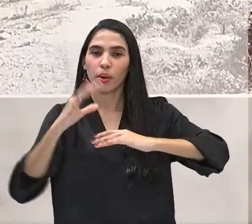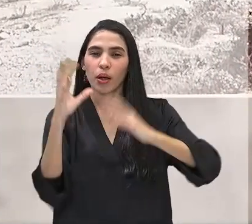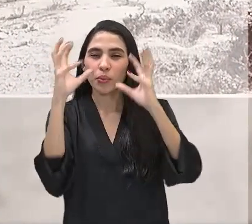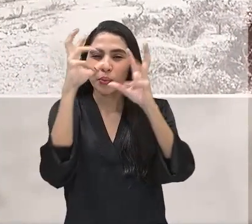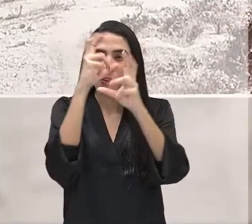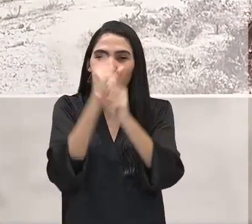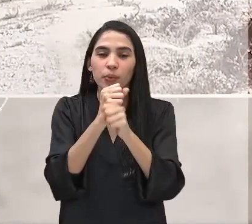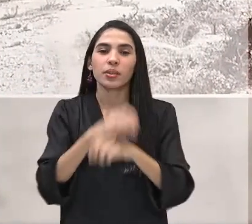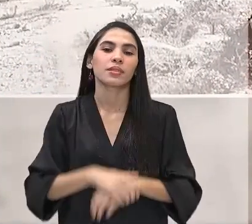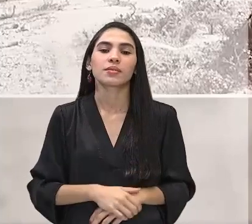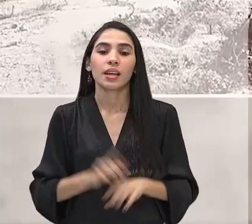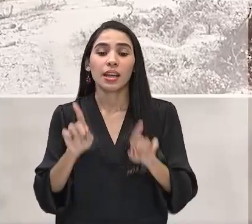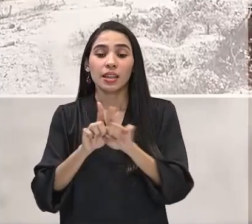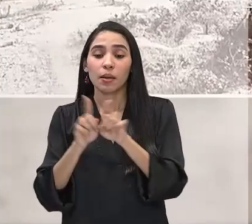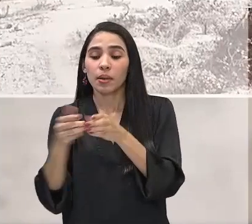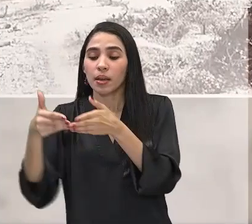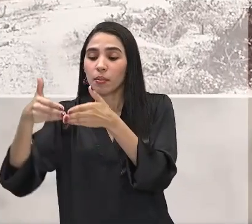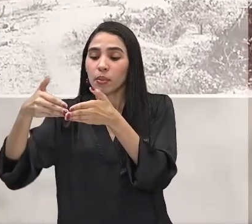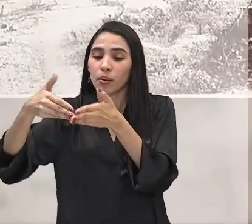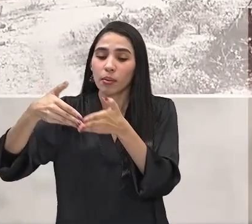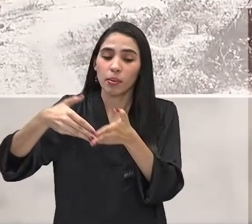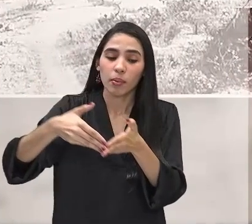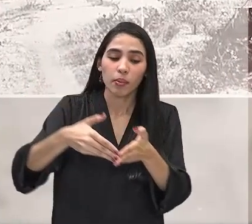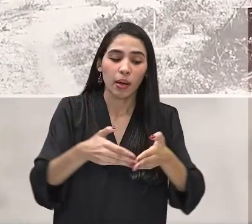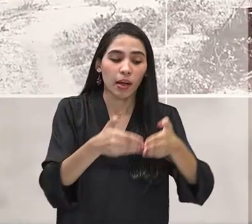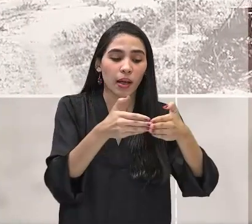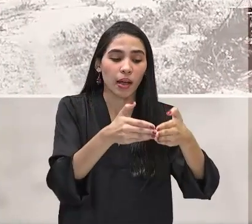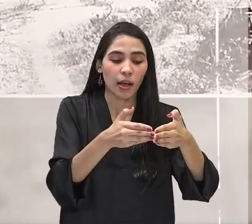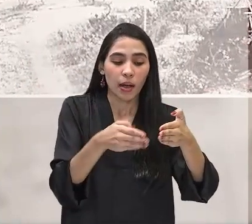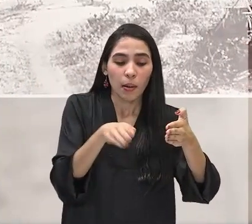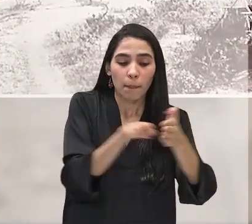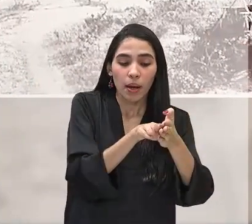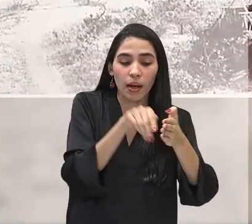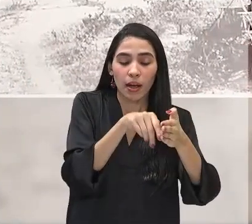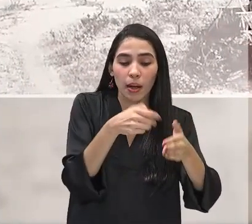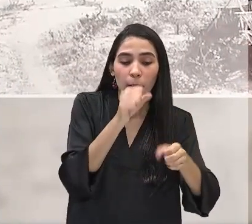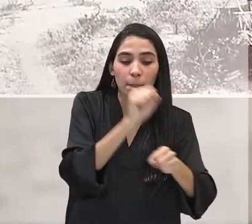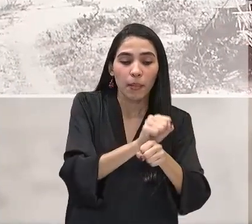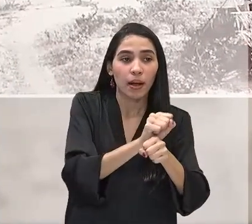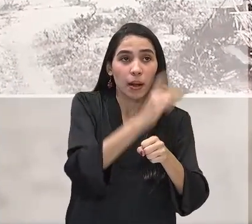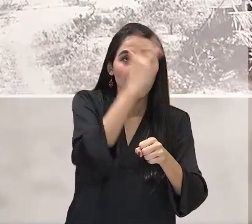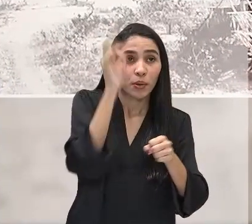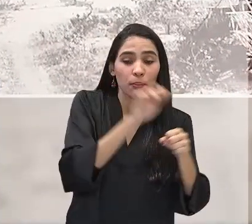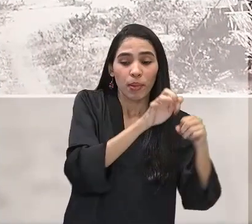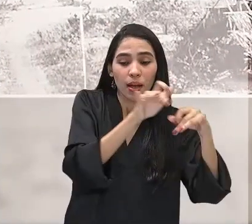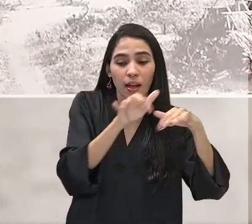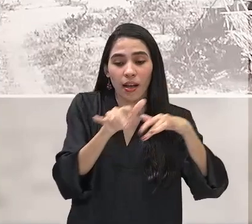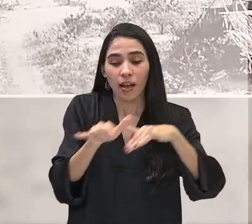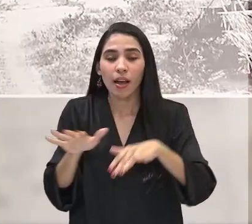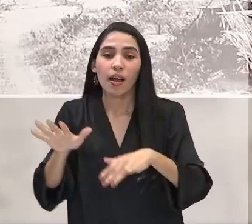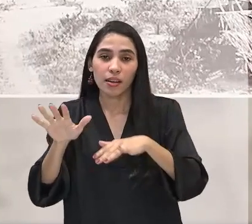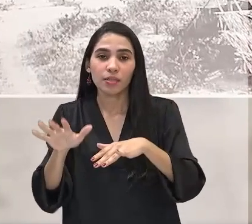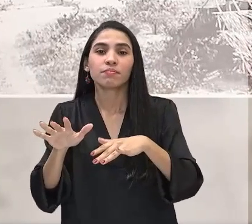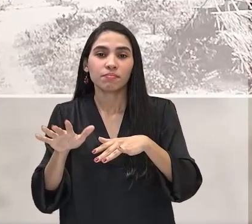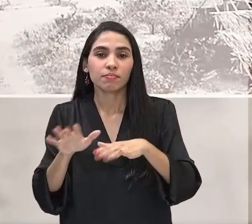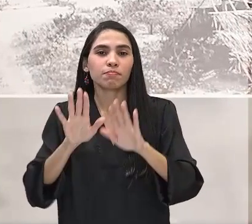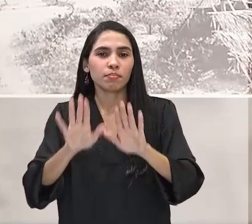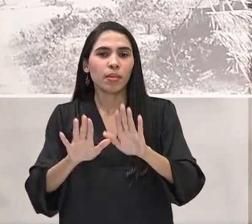O desembarque no porto precário, o lugar perdido no meio da mata, mas um destino desde que havia